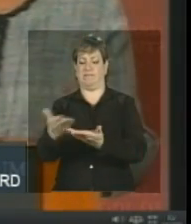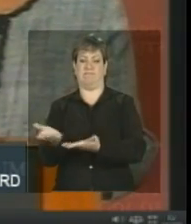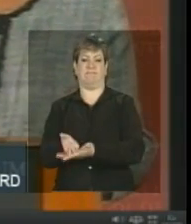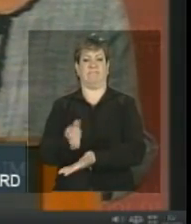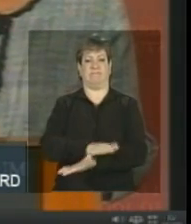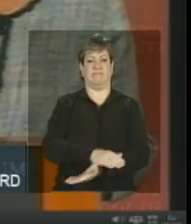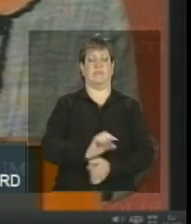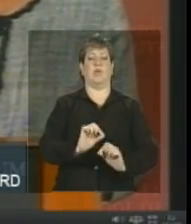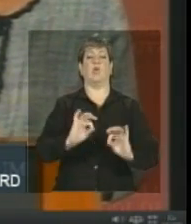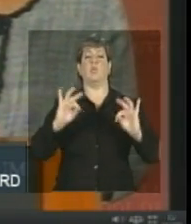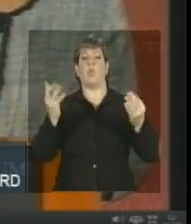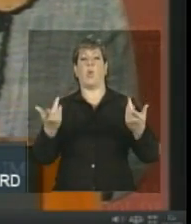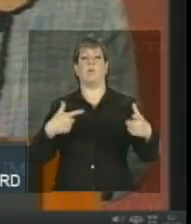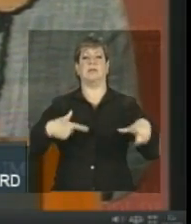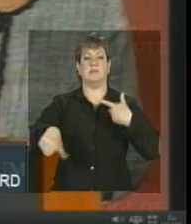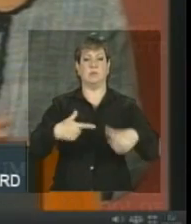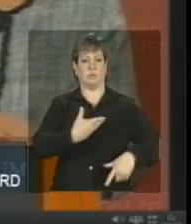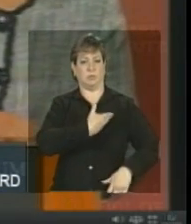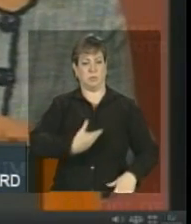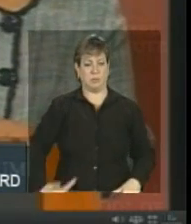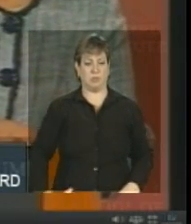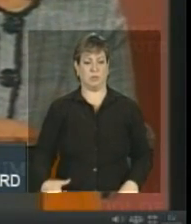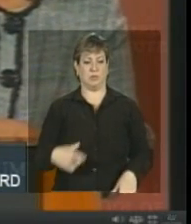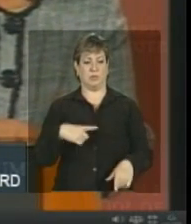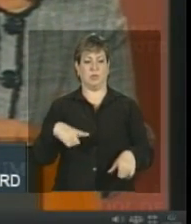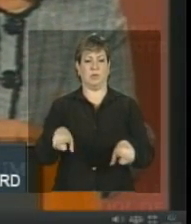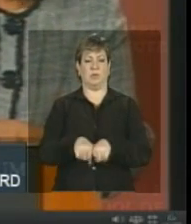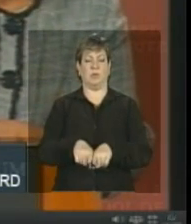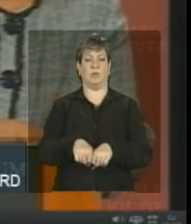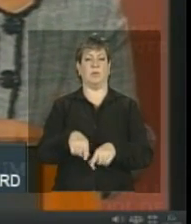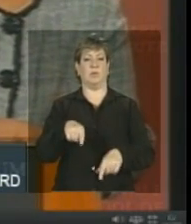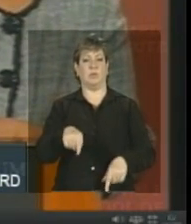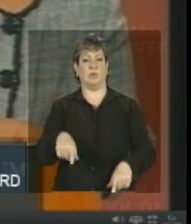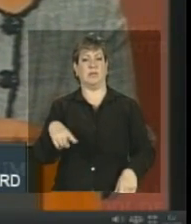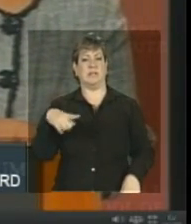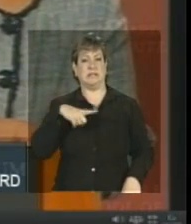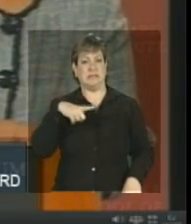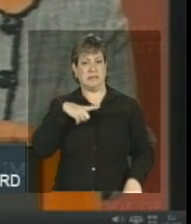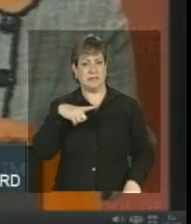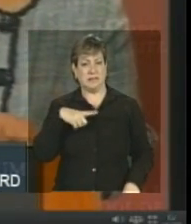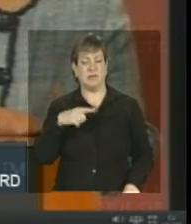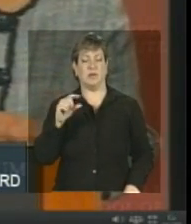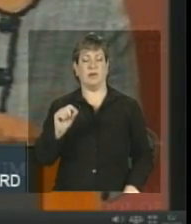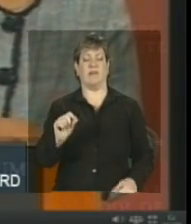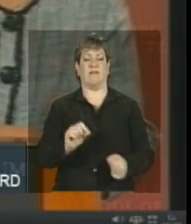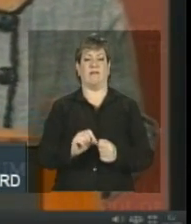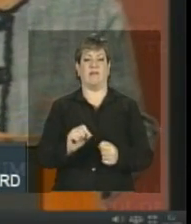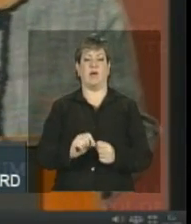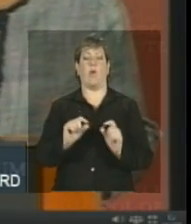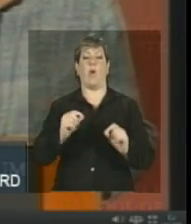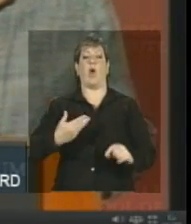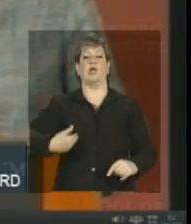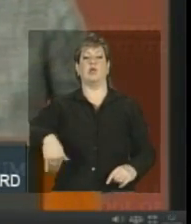Todo serviço público era para o que nós chamávamos, né,